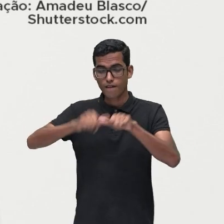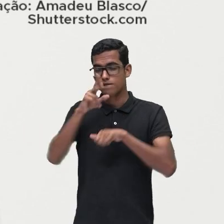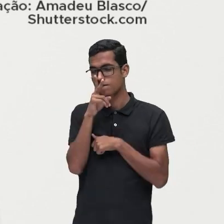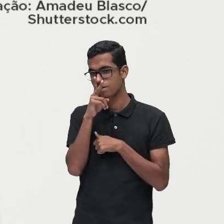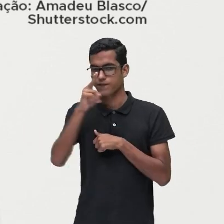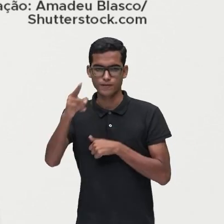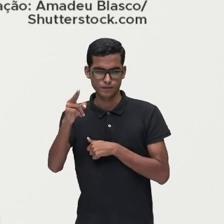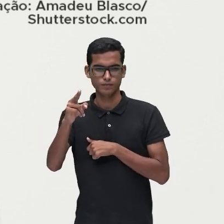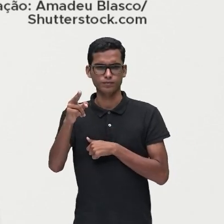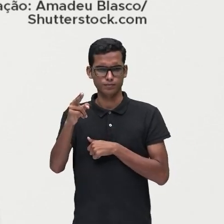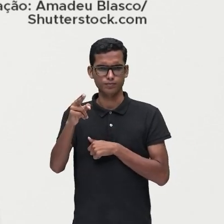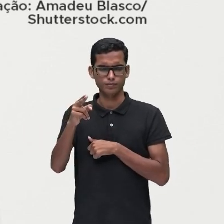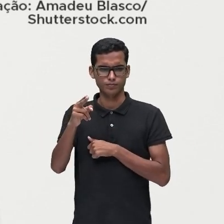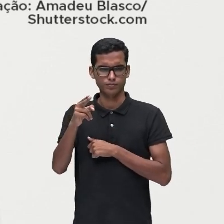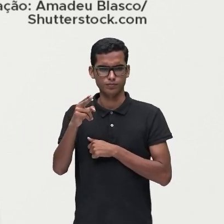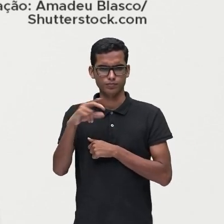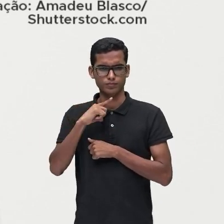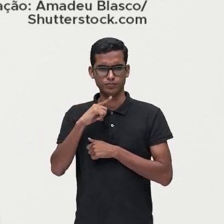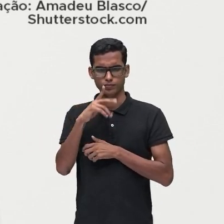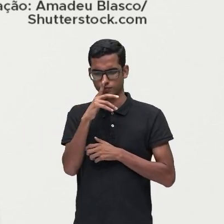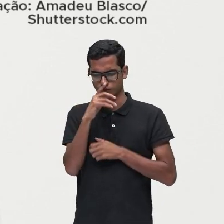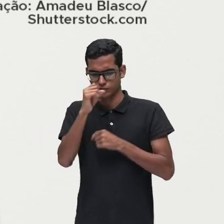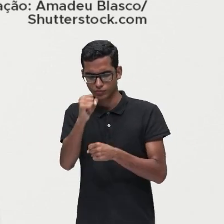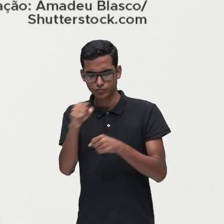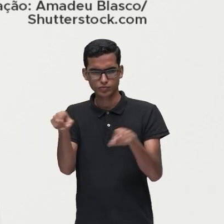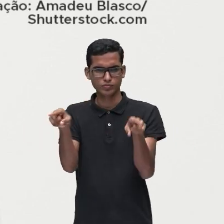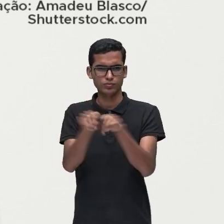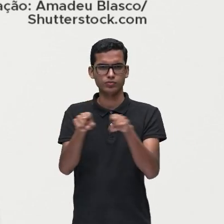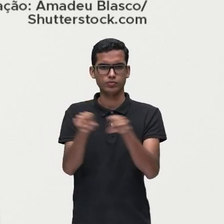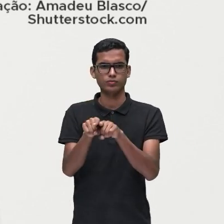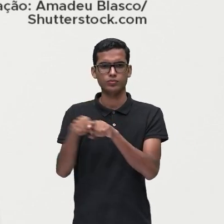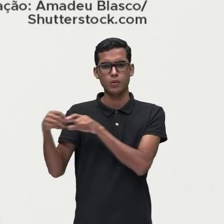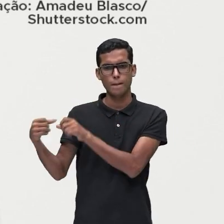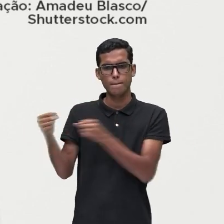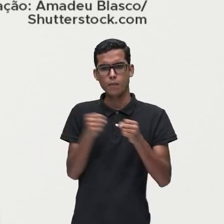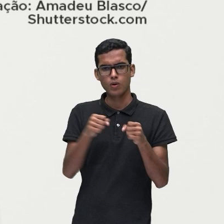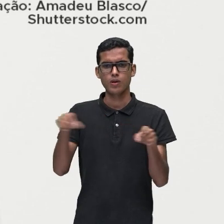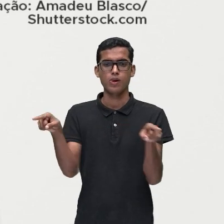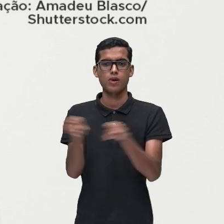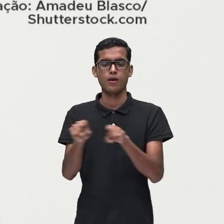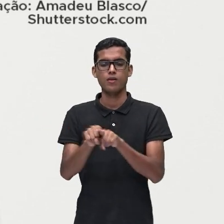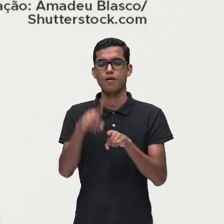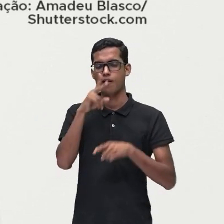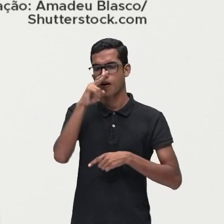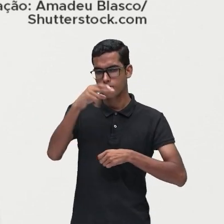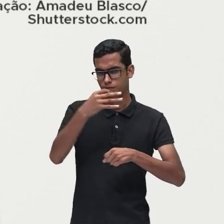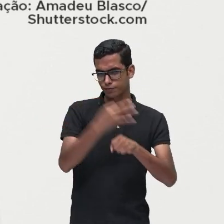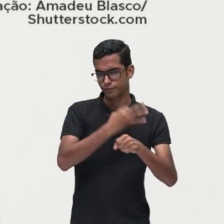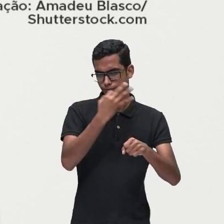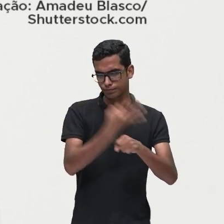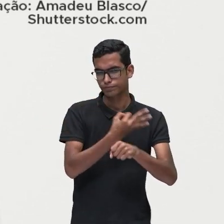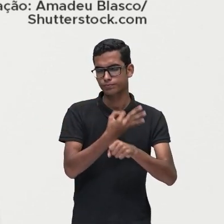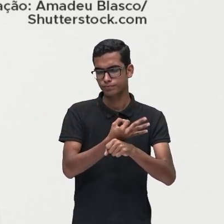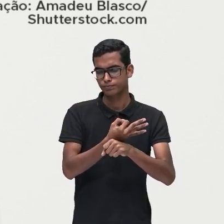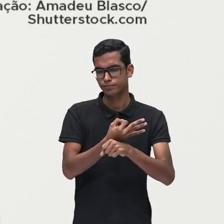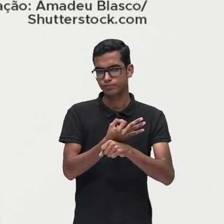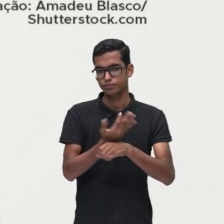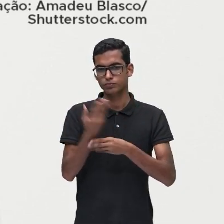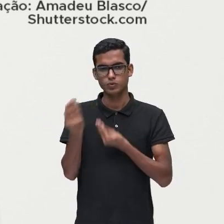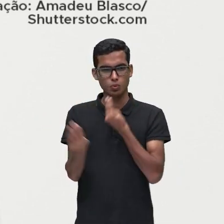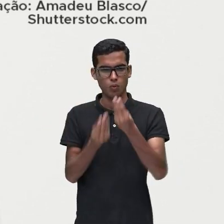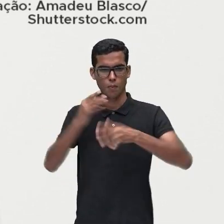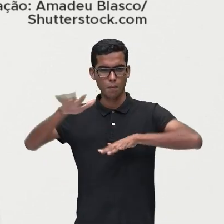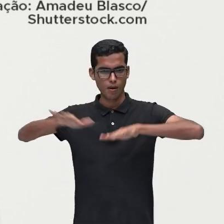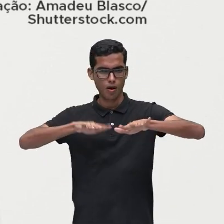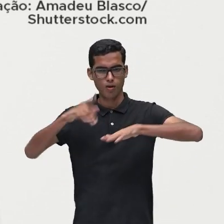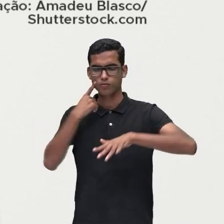força de potência e a força de resistência. Então, como isso se movimenta, você vai ter